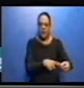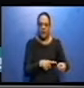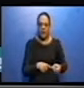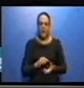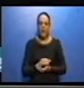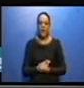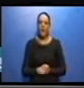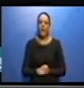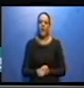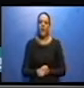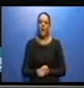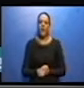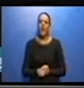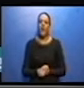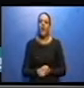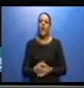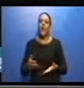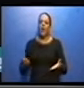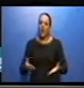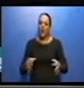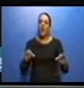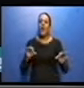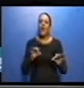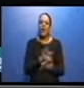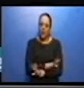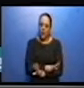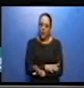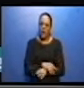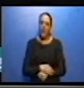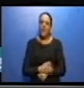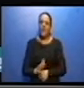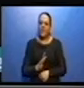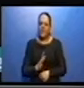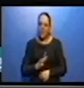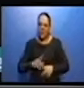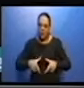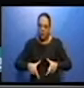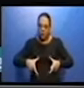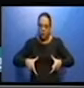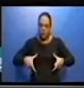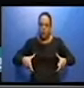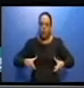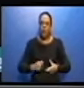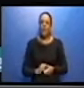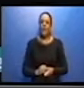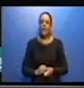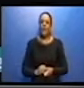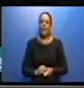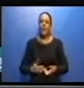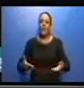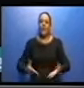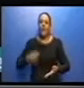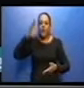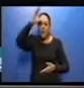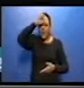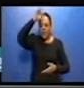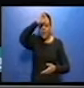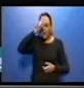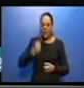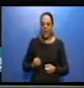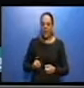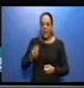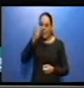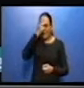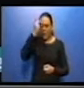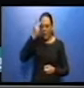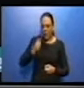Pessoal, nesse momento a gente termina aí o assunto das cidades, né? Vamos falar agora do êxodo rural. Acredito